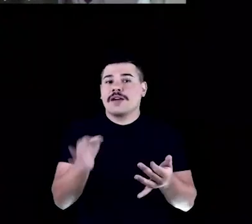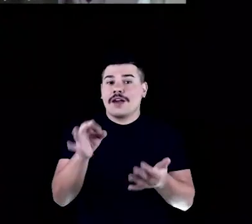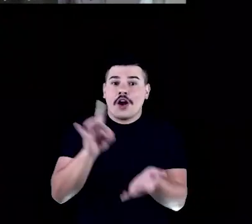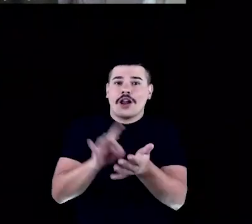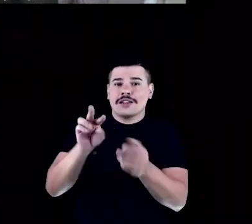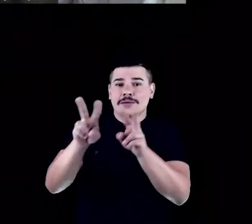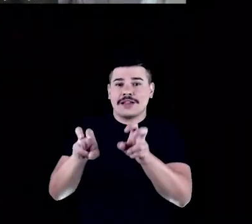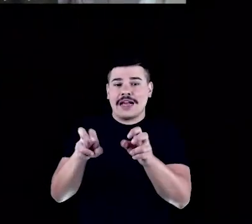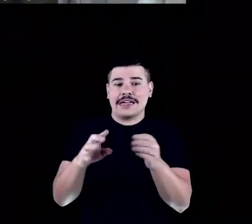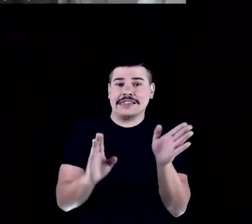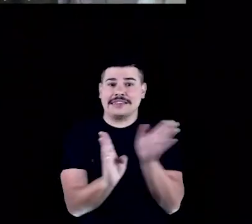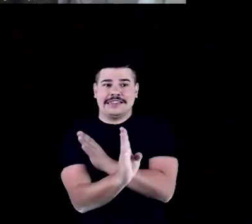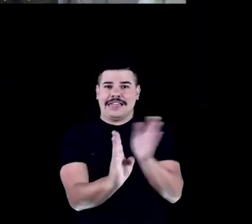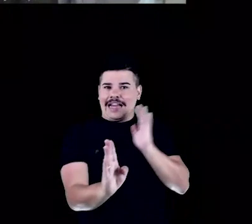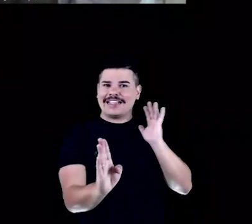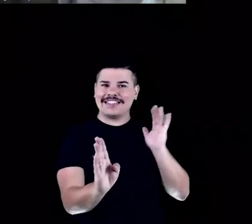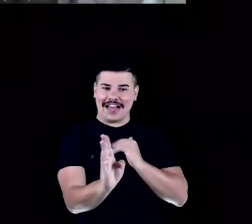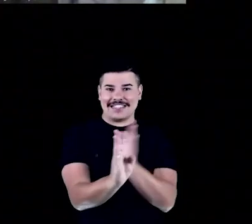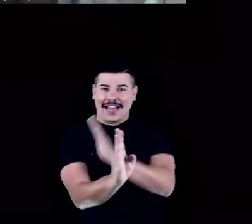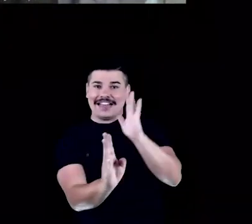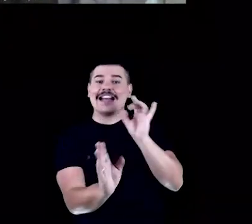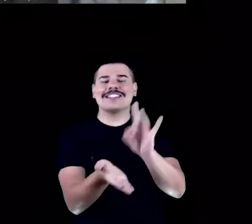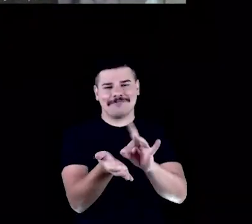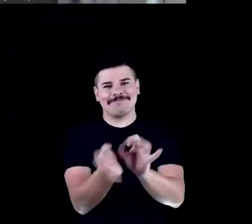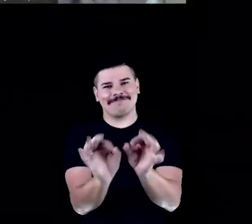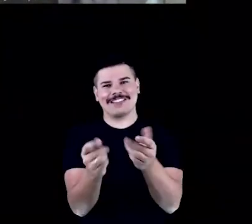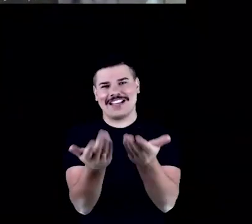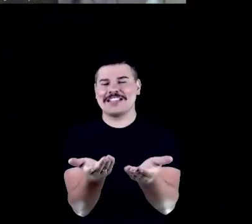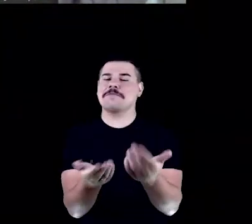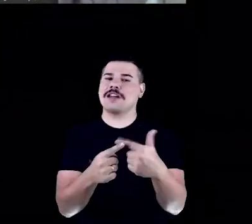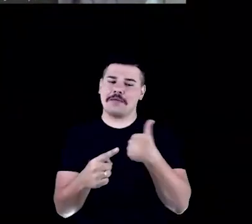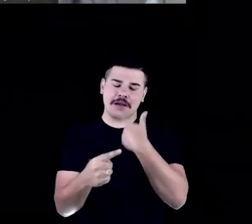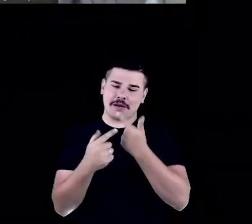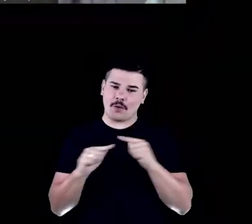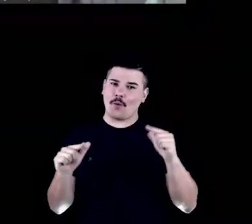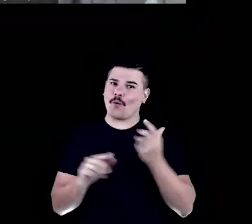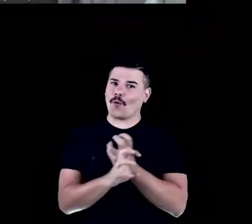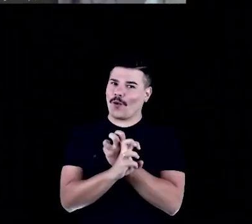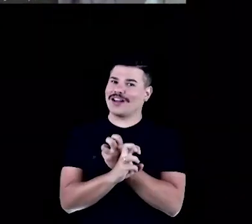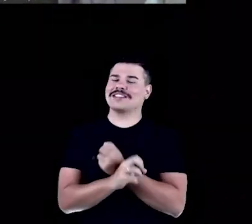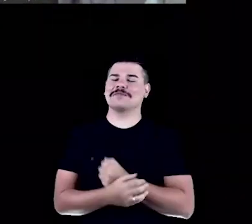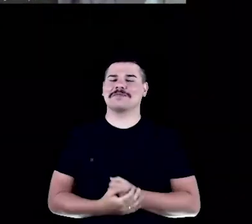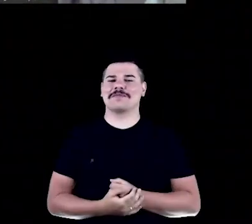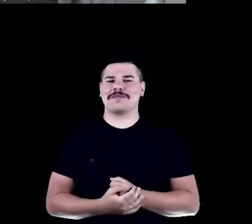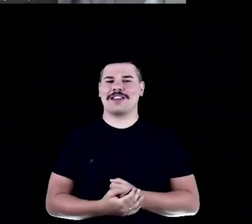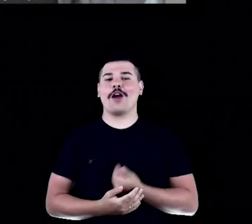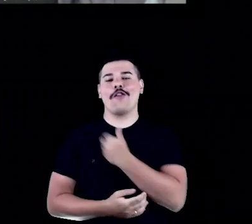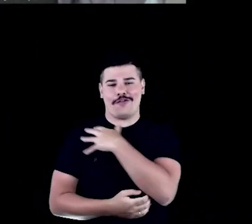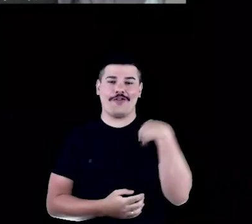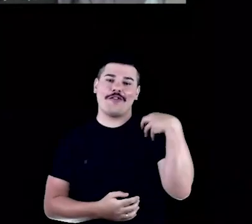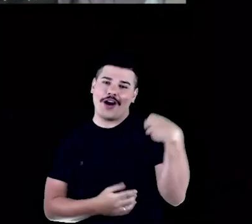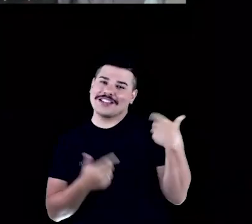se você já diz coloca a questão. O da saída, do saída, saída, né? Exatamente. Isso. Para mim ficou vazio, olha isso.